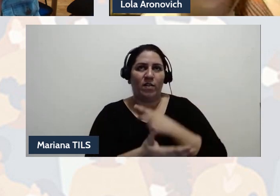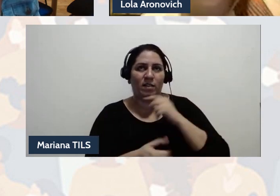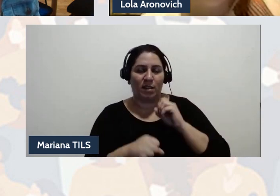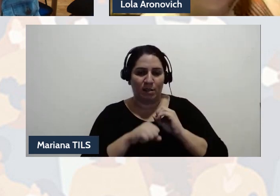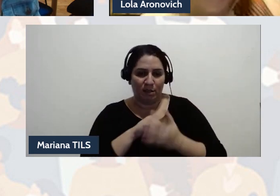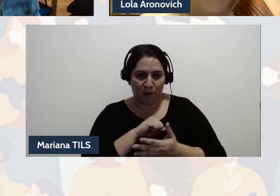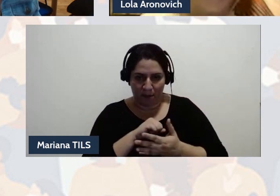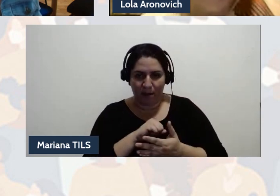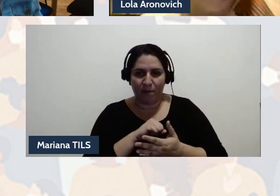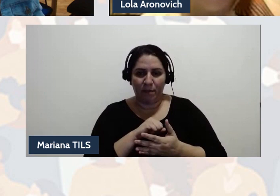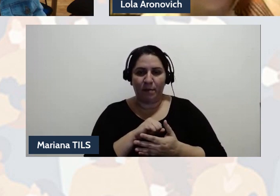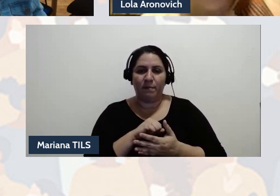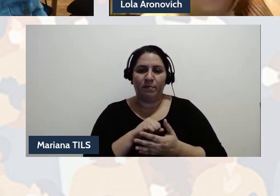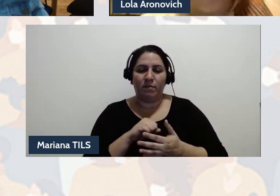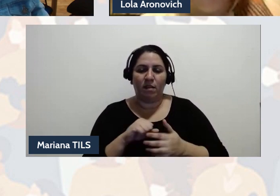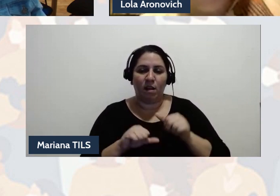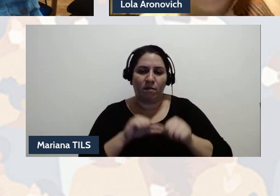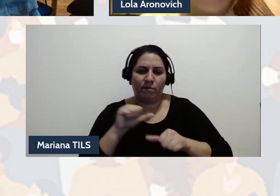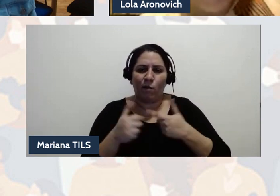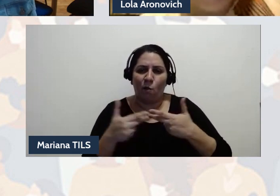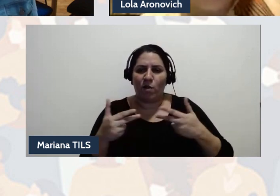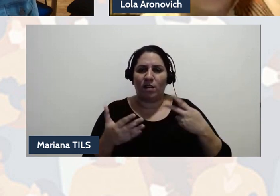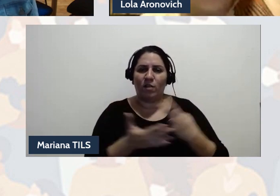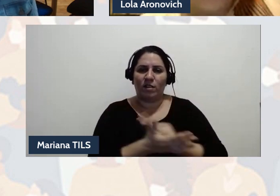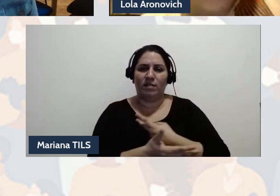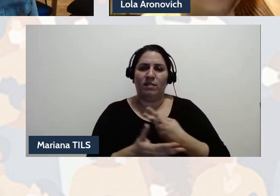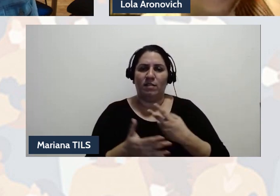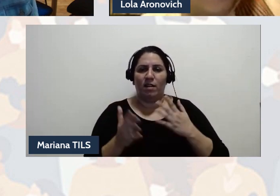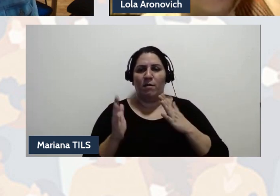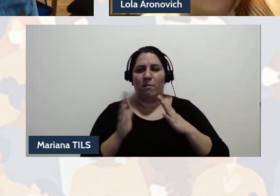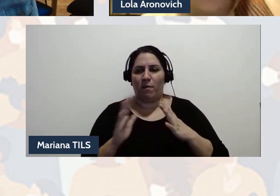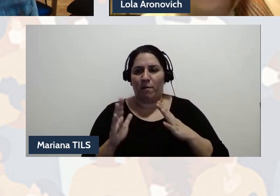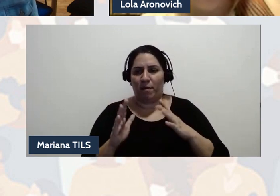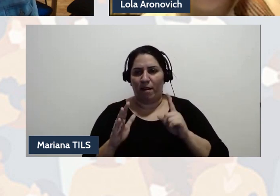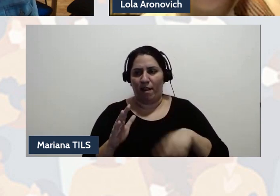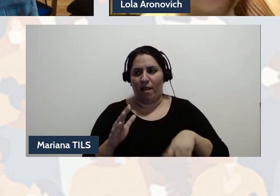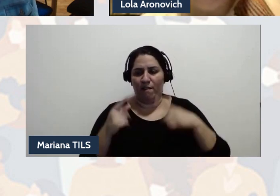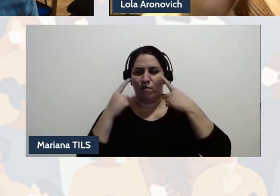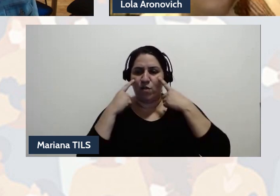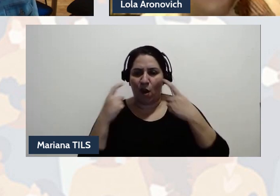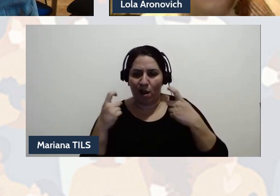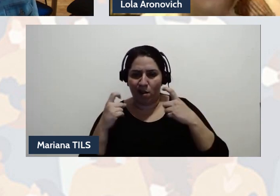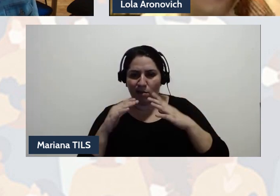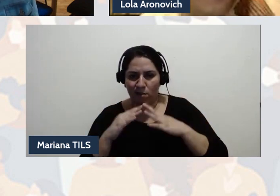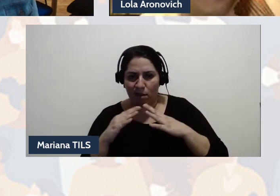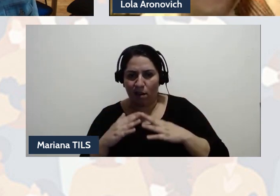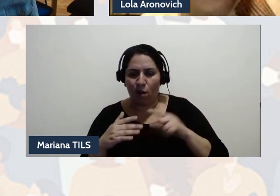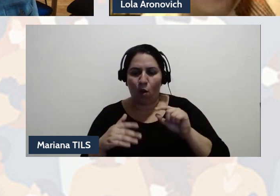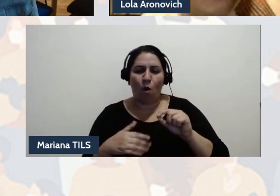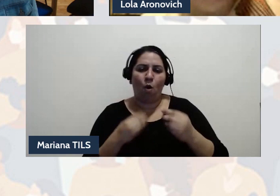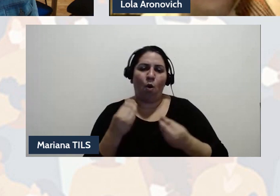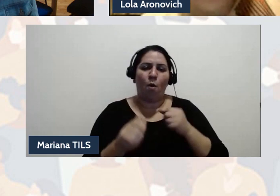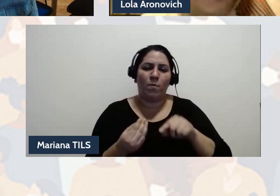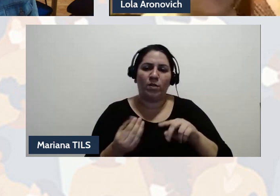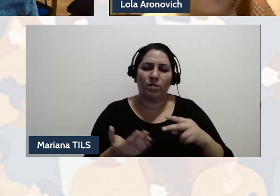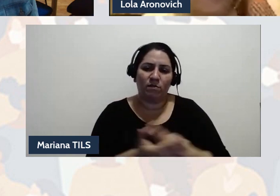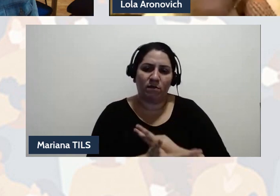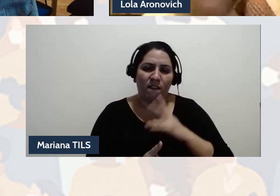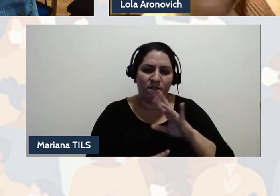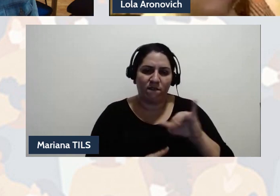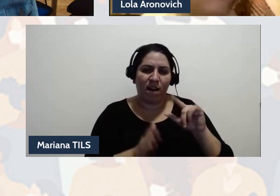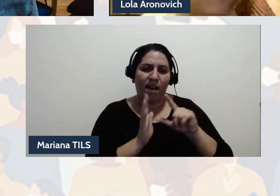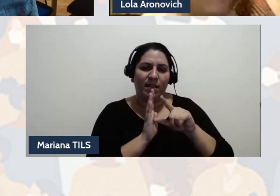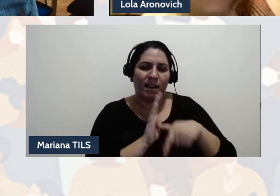Em relação à violência doméstica, em relação a como isso vai atrasar a paridade